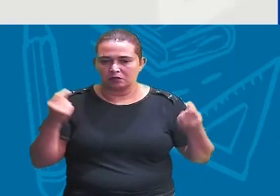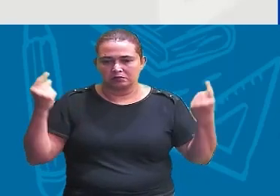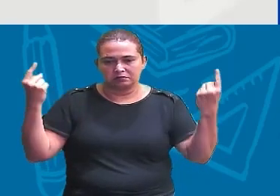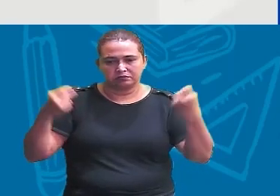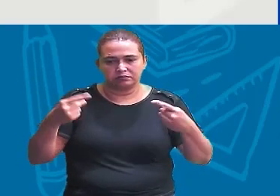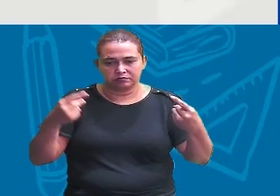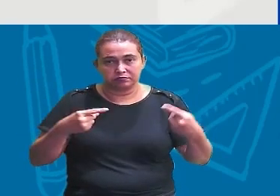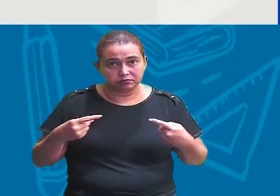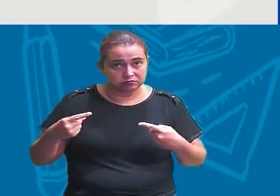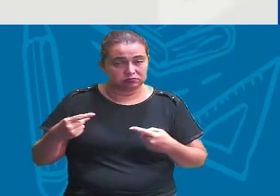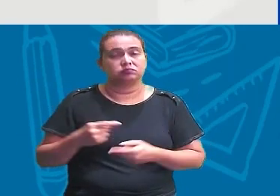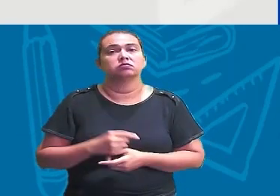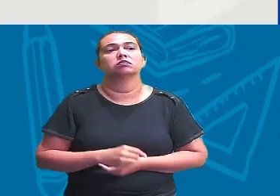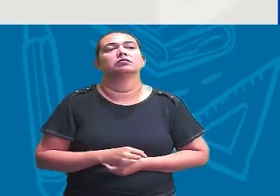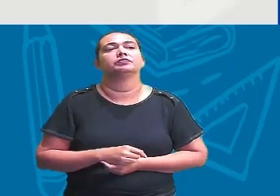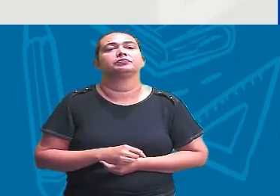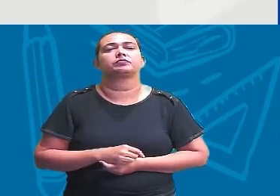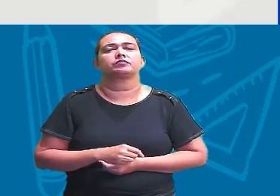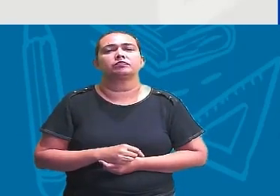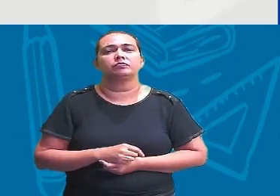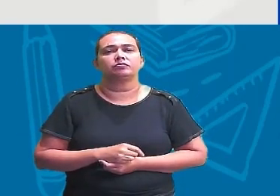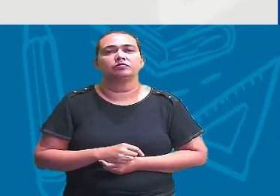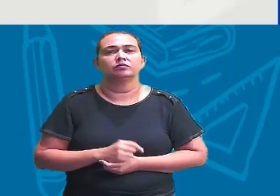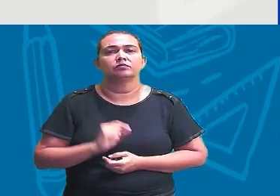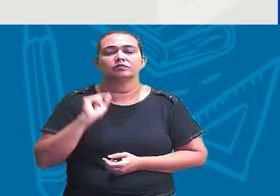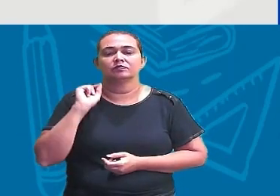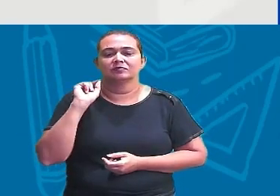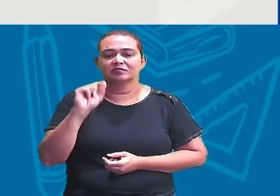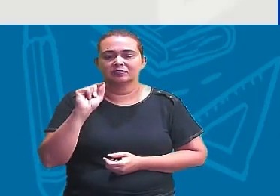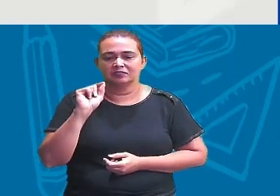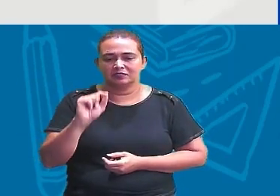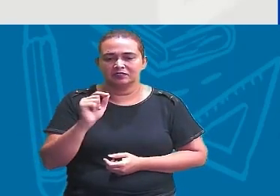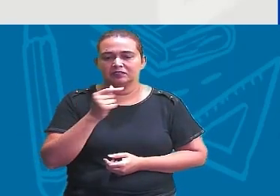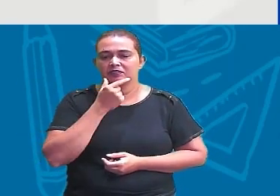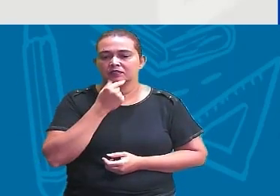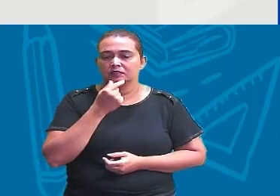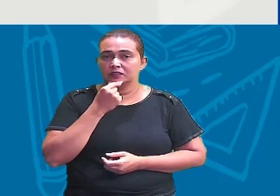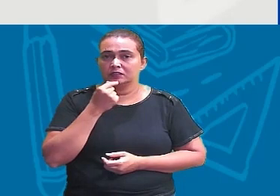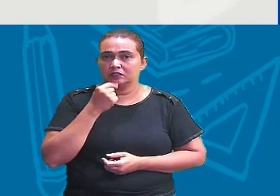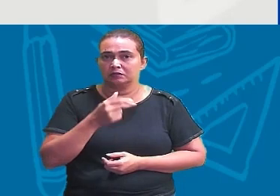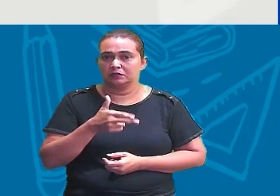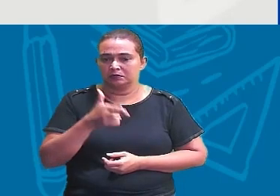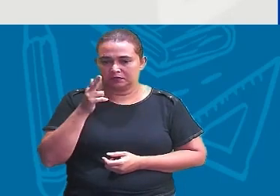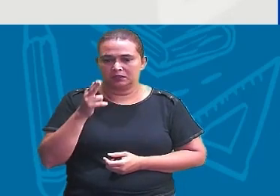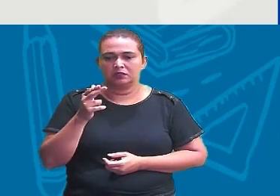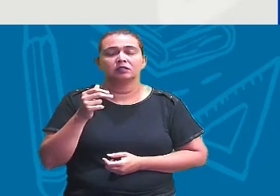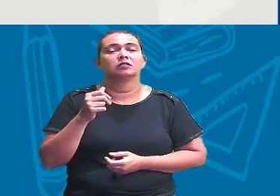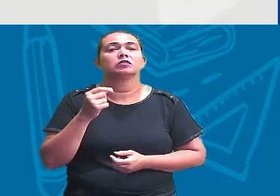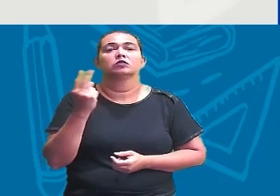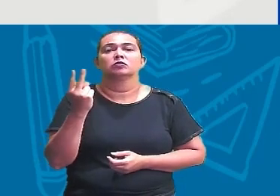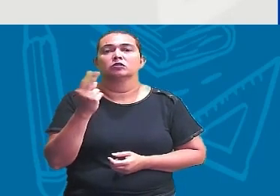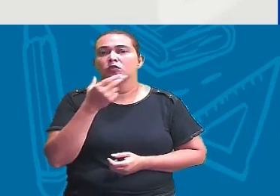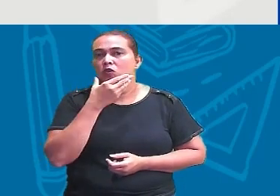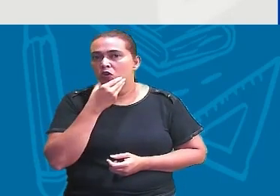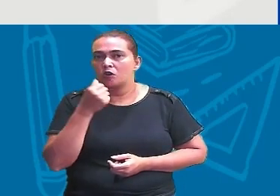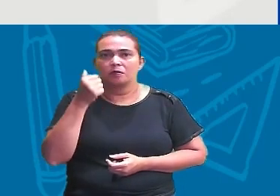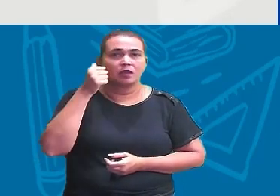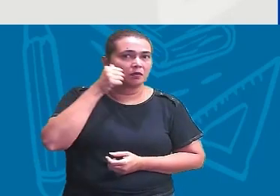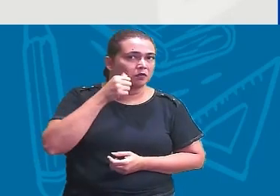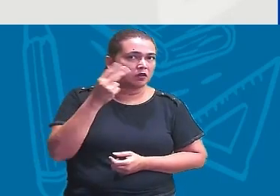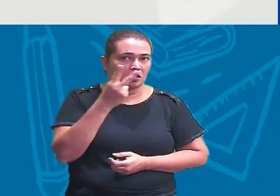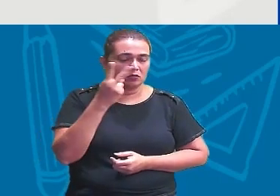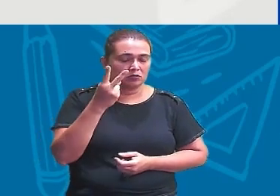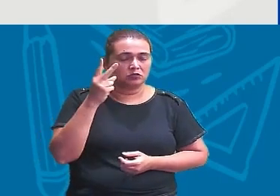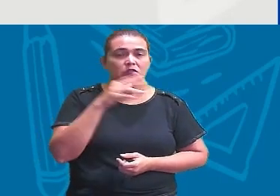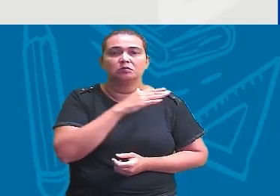Então, estopim da guerra. Assassinato do arquiduque Francisco Ferdinando e sua esposa Sofia no dia 28